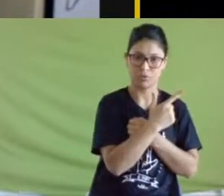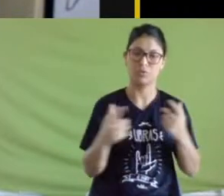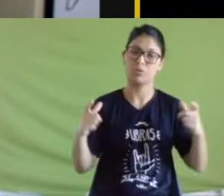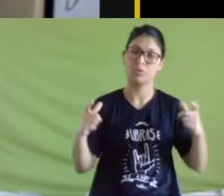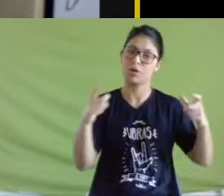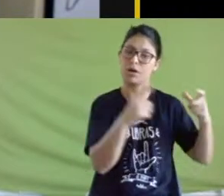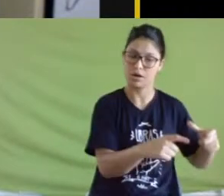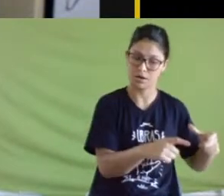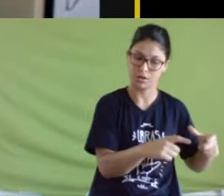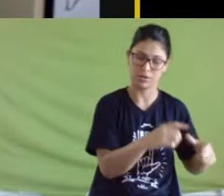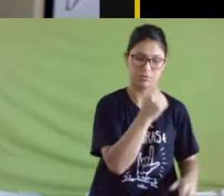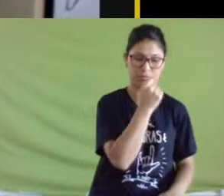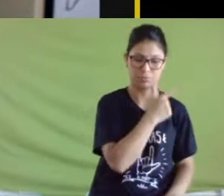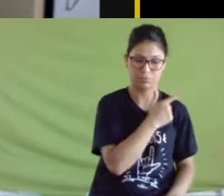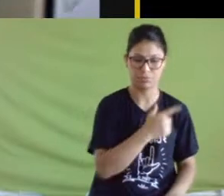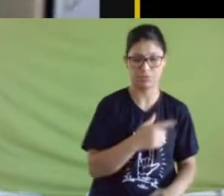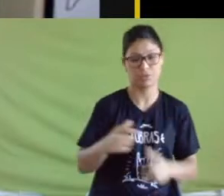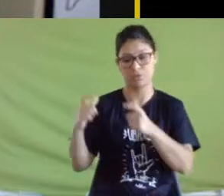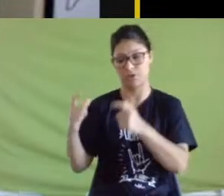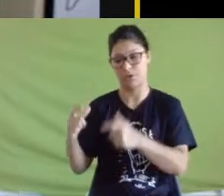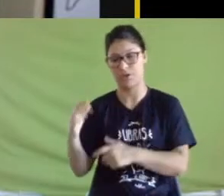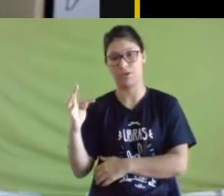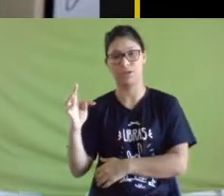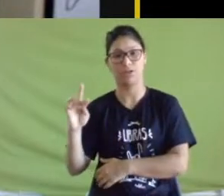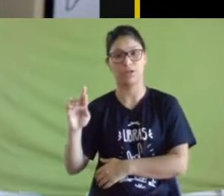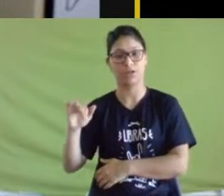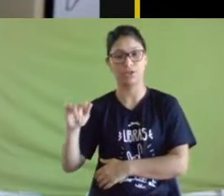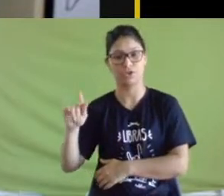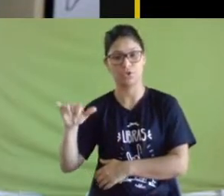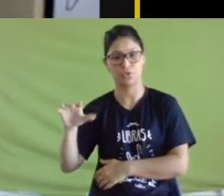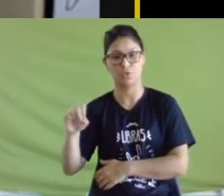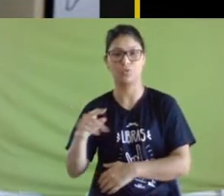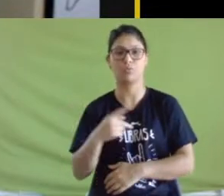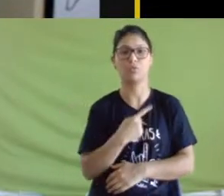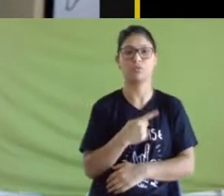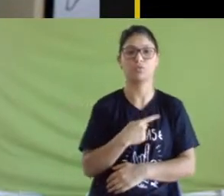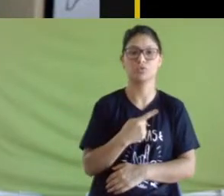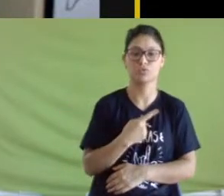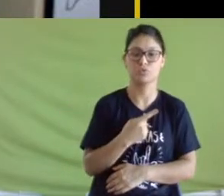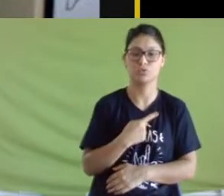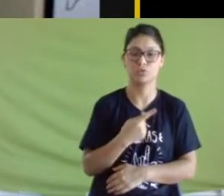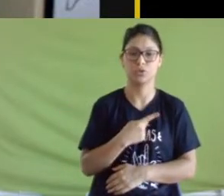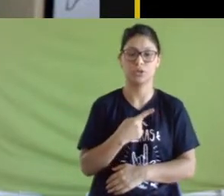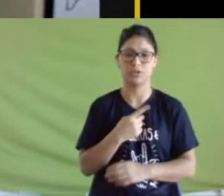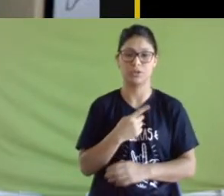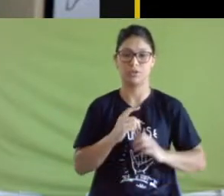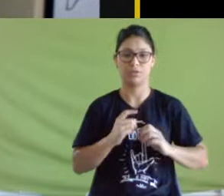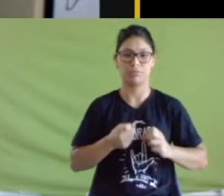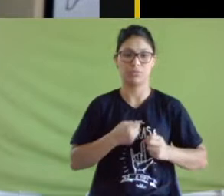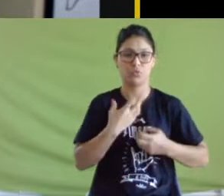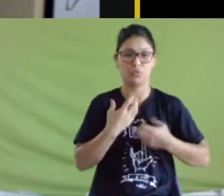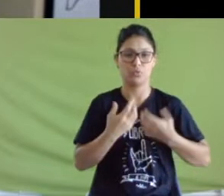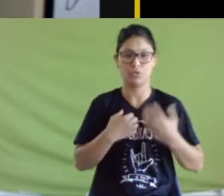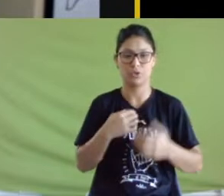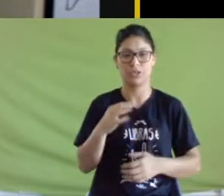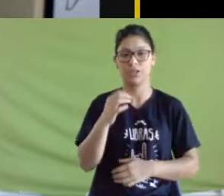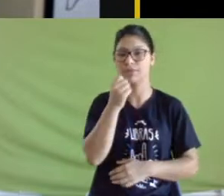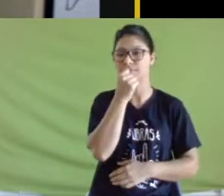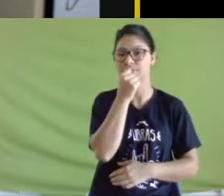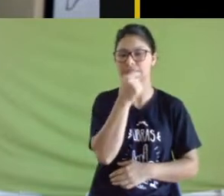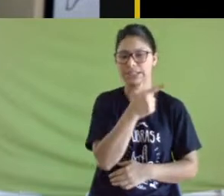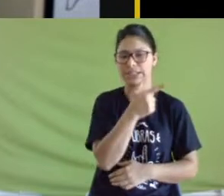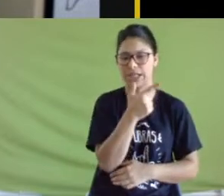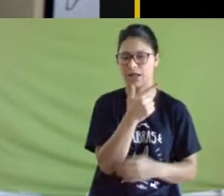trágicos, lugares comuns cômicos. Agora, na poesia, os poetas que fazem sátiras, ou